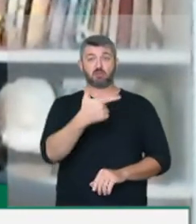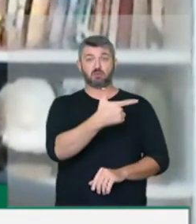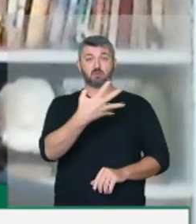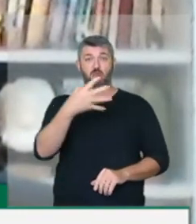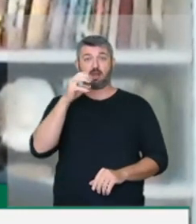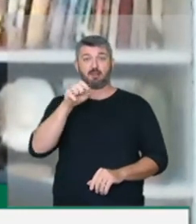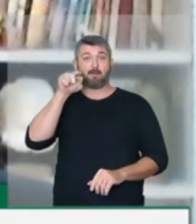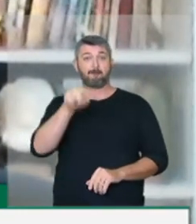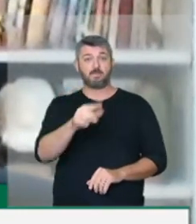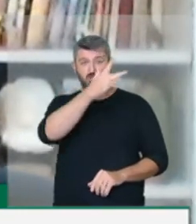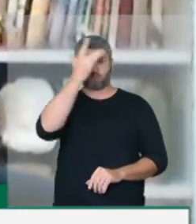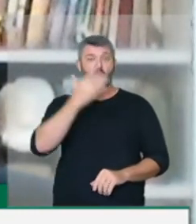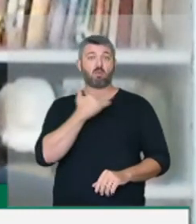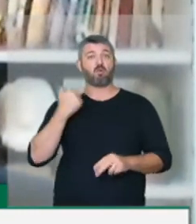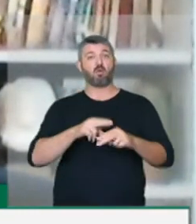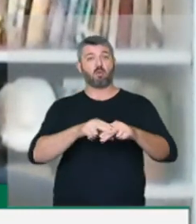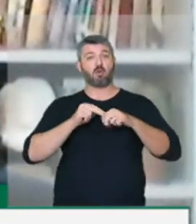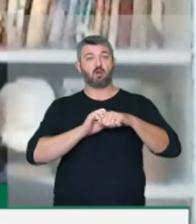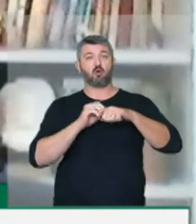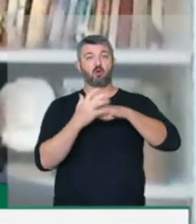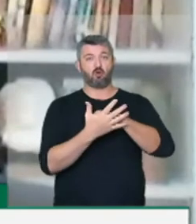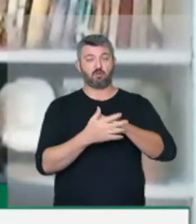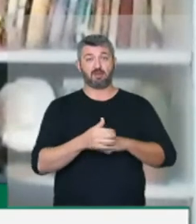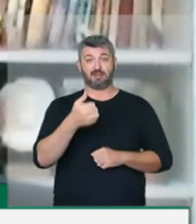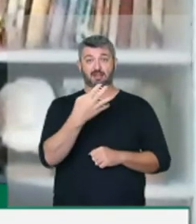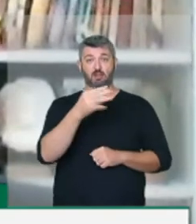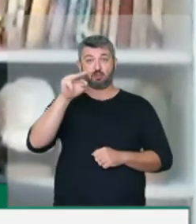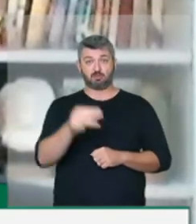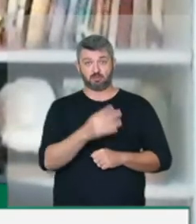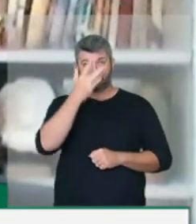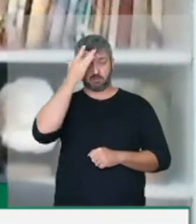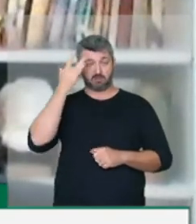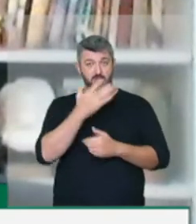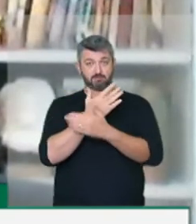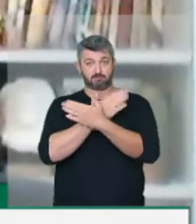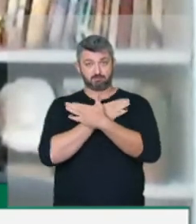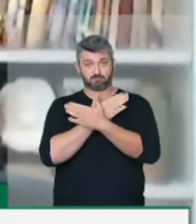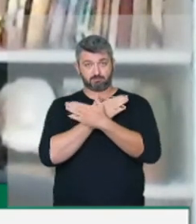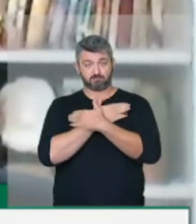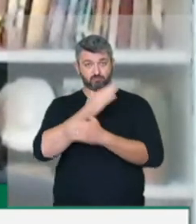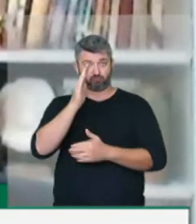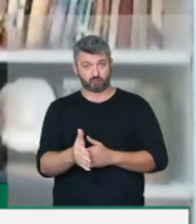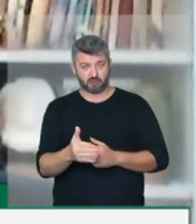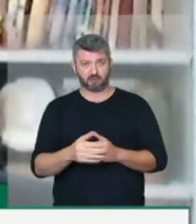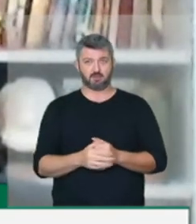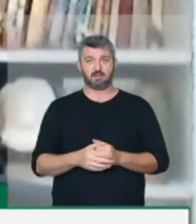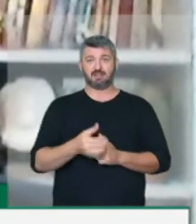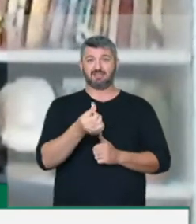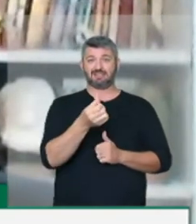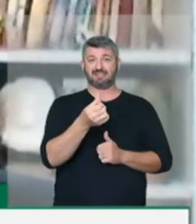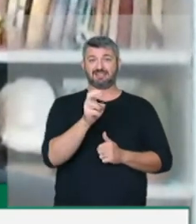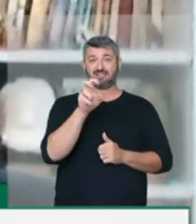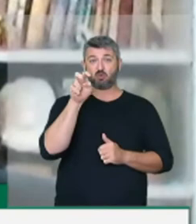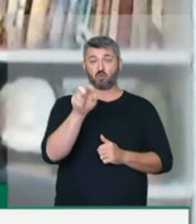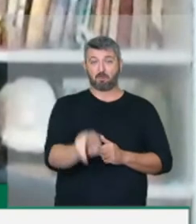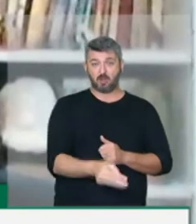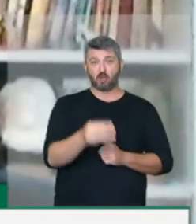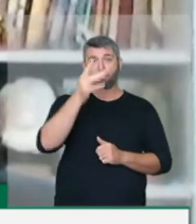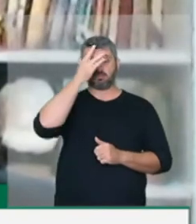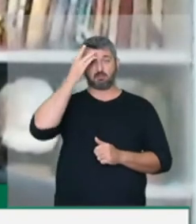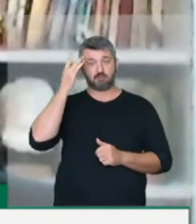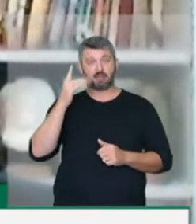mil mortos pela Covid, 14 milhões de brasileiros que estão desempregados, 65 milhões de